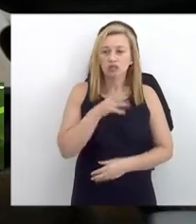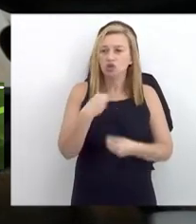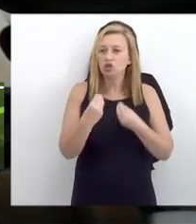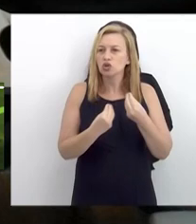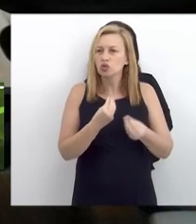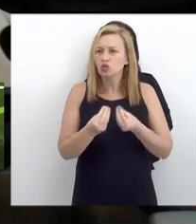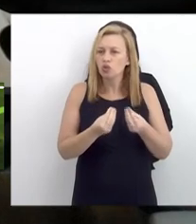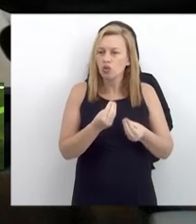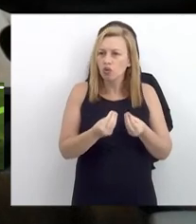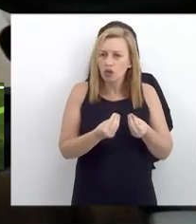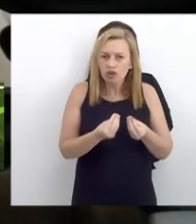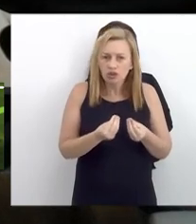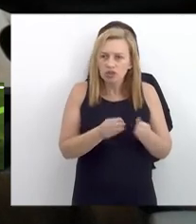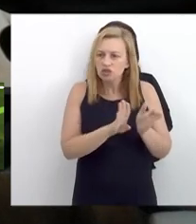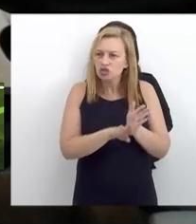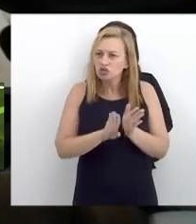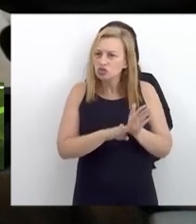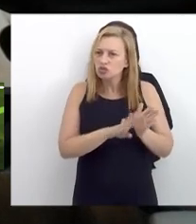despesas